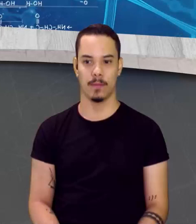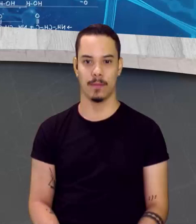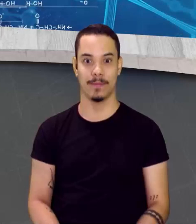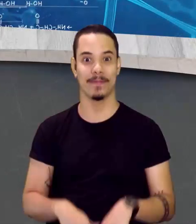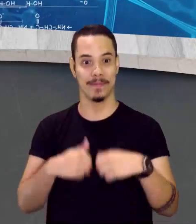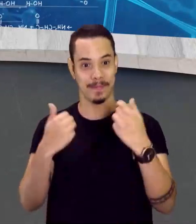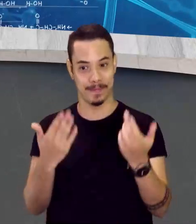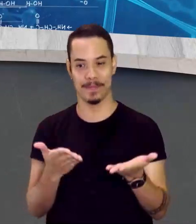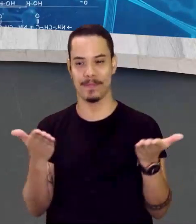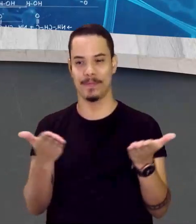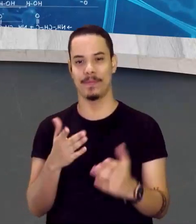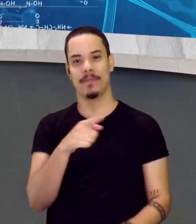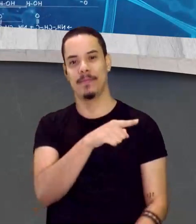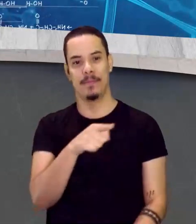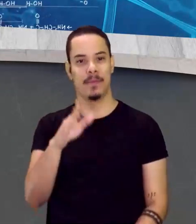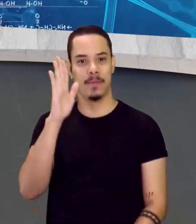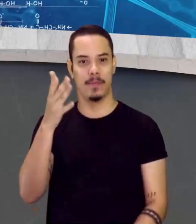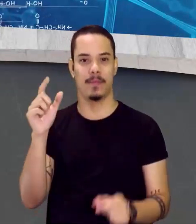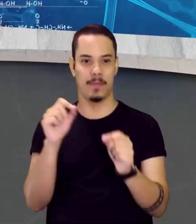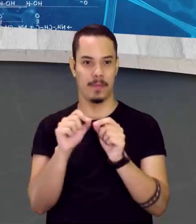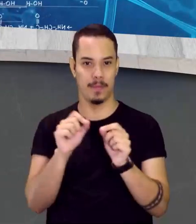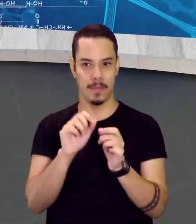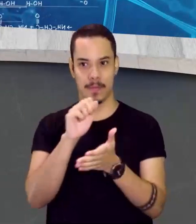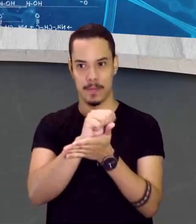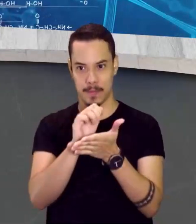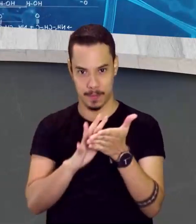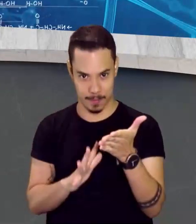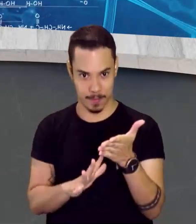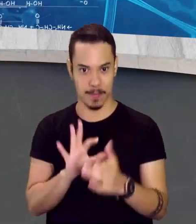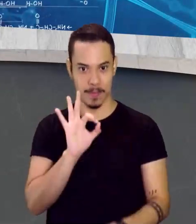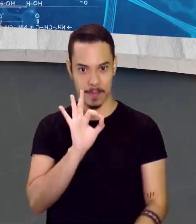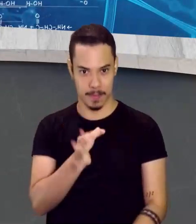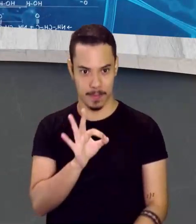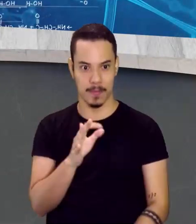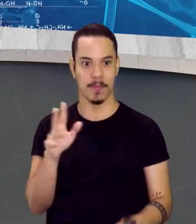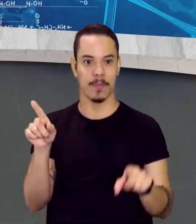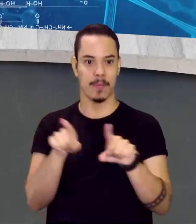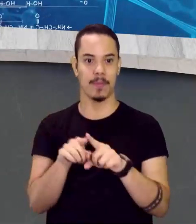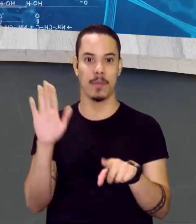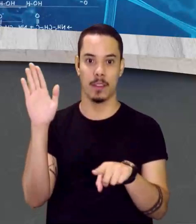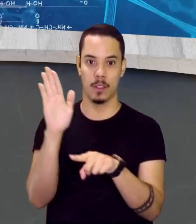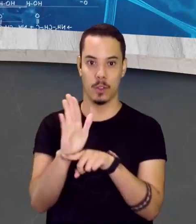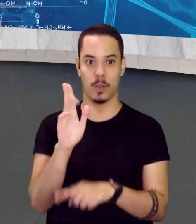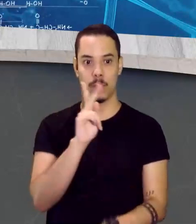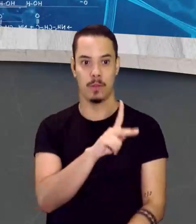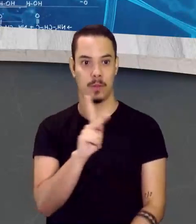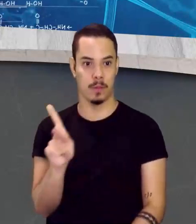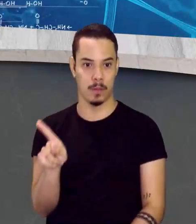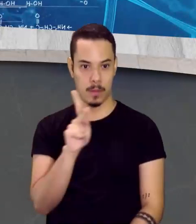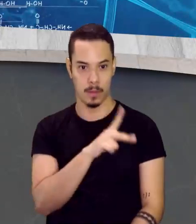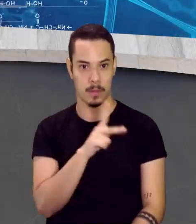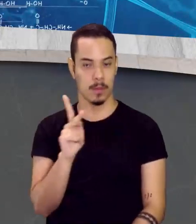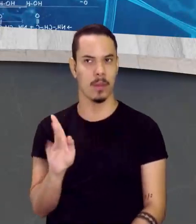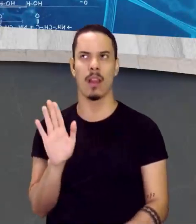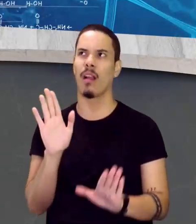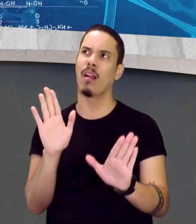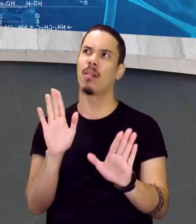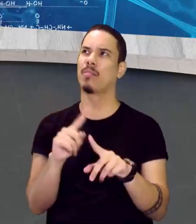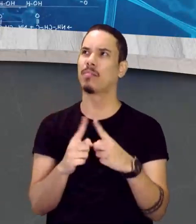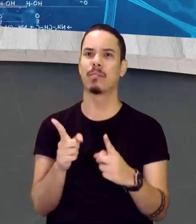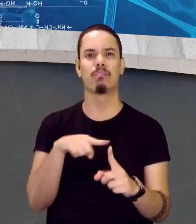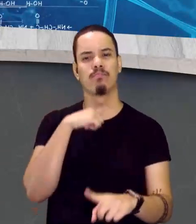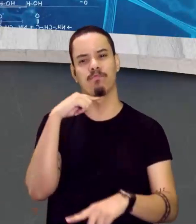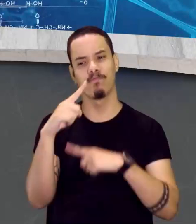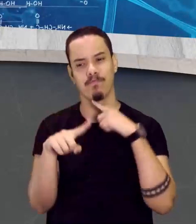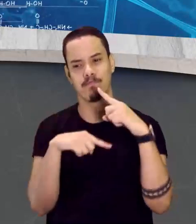Então, pessoal, agora você já fez a sua atividade, né? Teve aí a ajuda do teu professor. Ah, professora, mas ainda assim eu fiquei